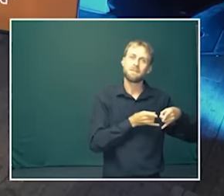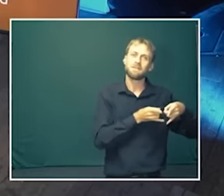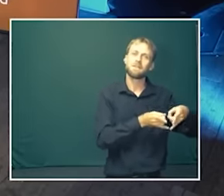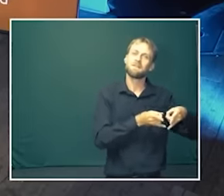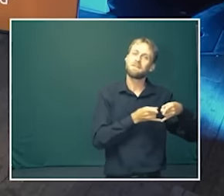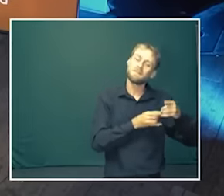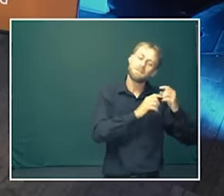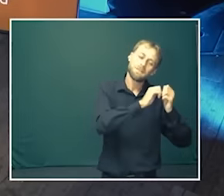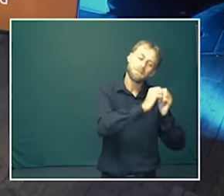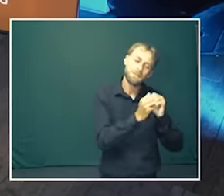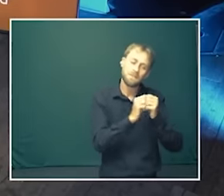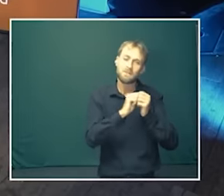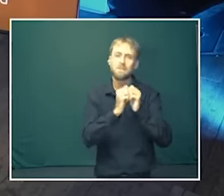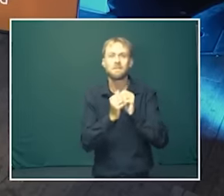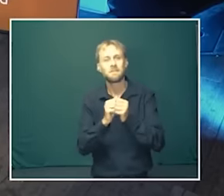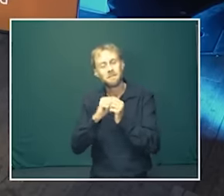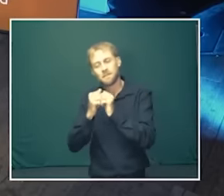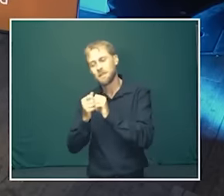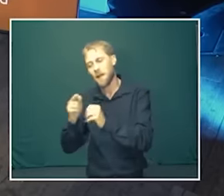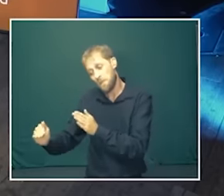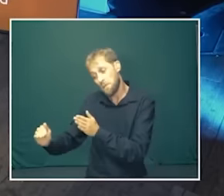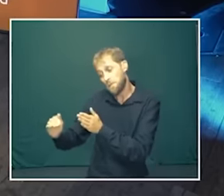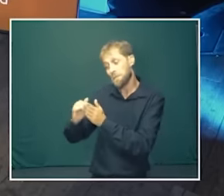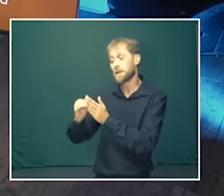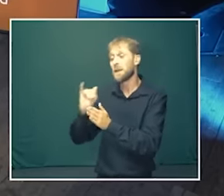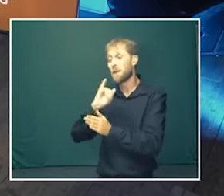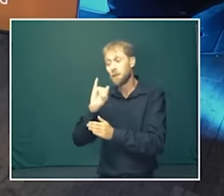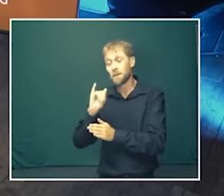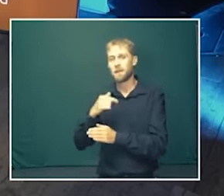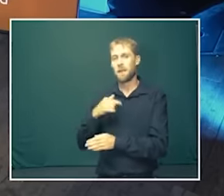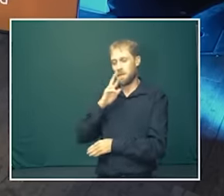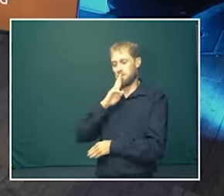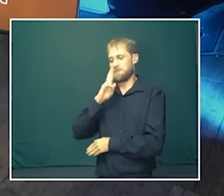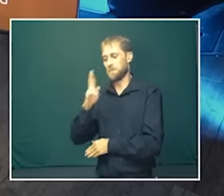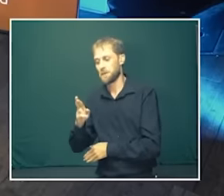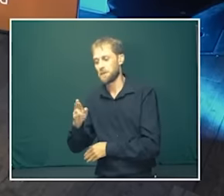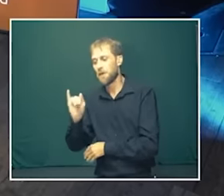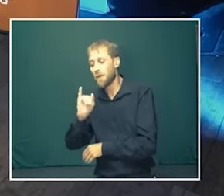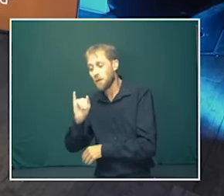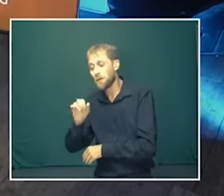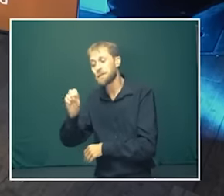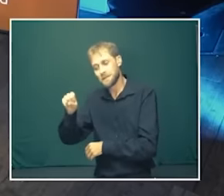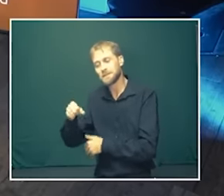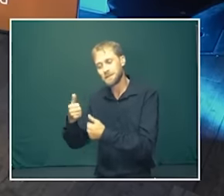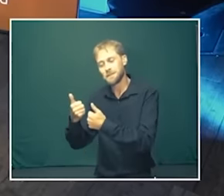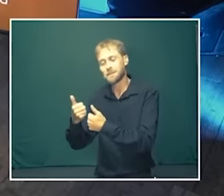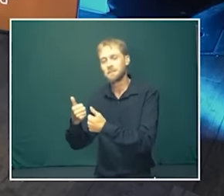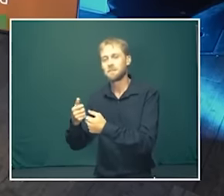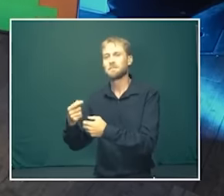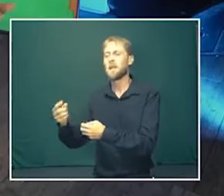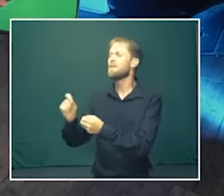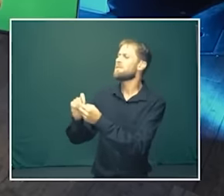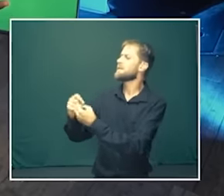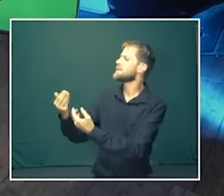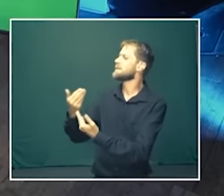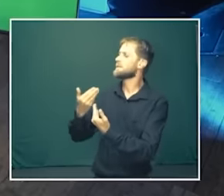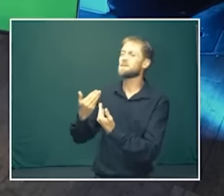sua. Se me mandam tá aí, eu respondo, tô sim. Que cê